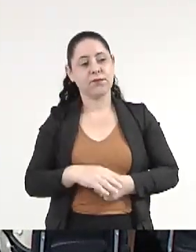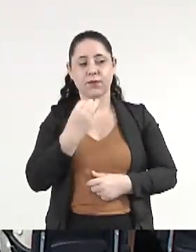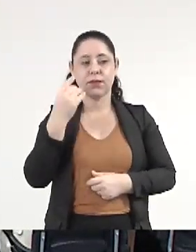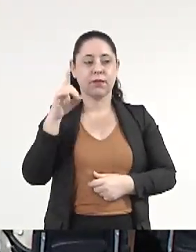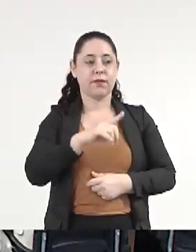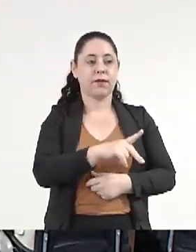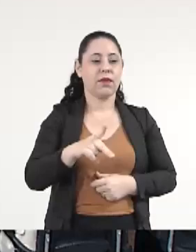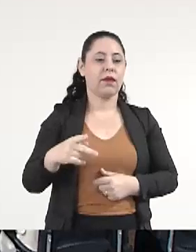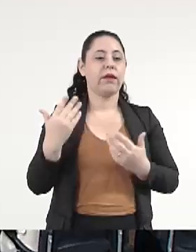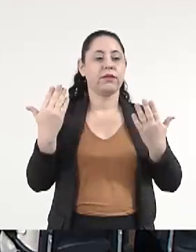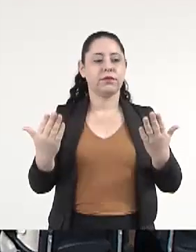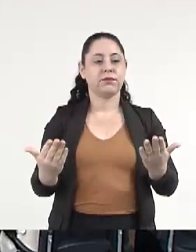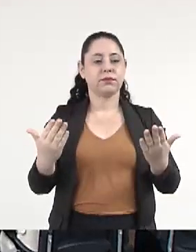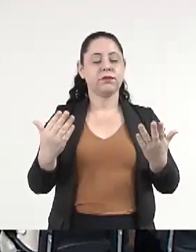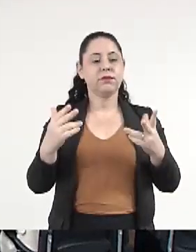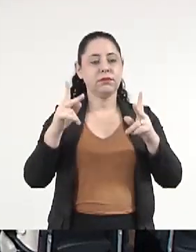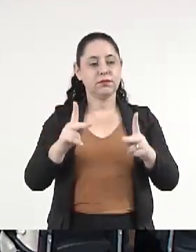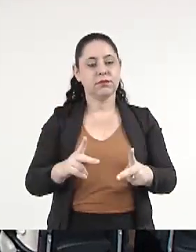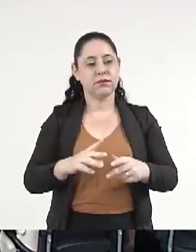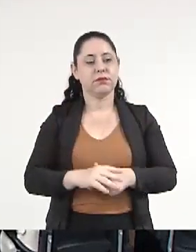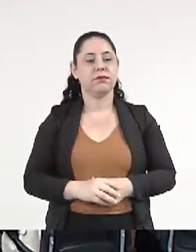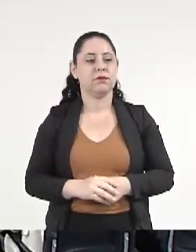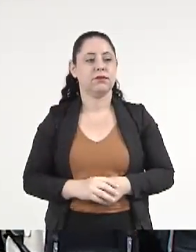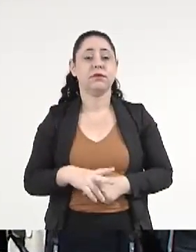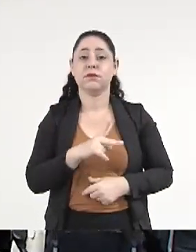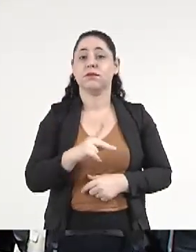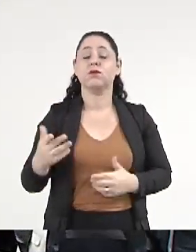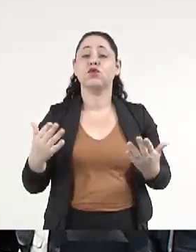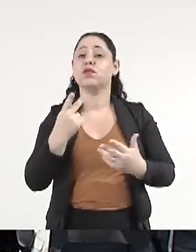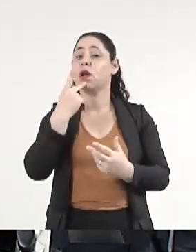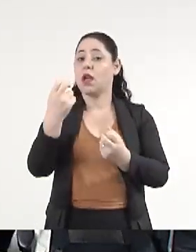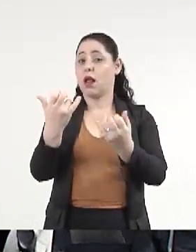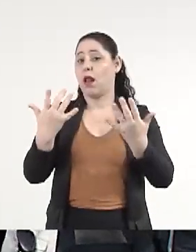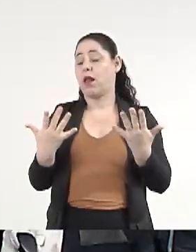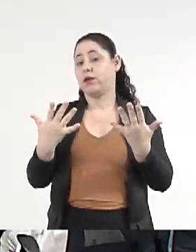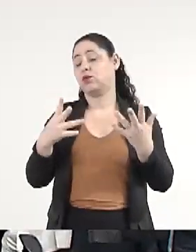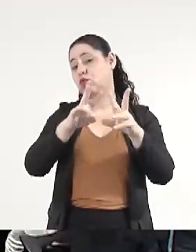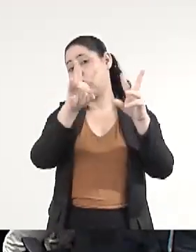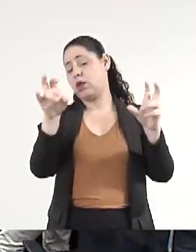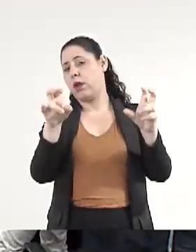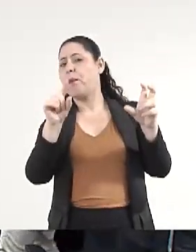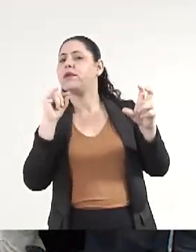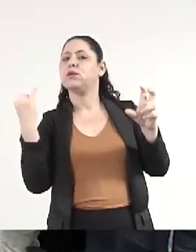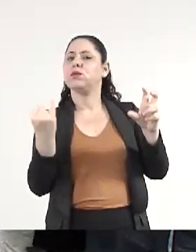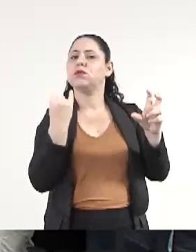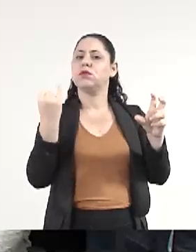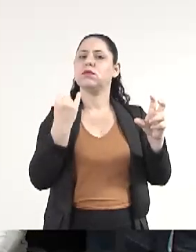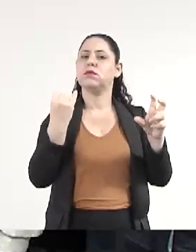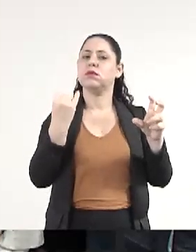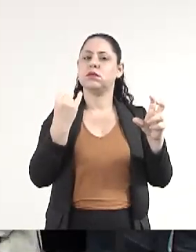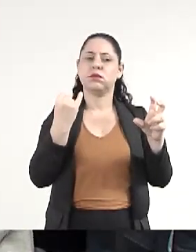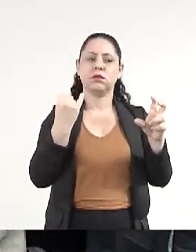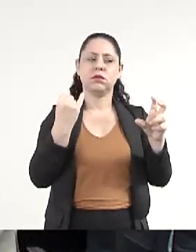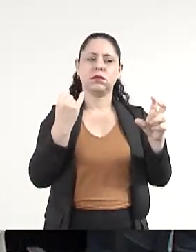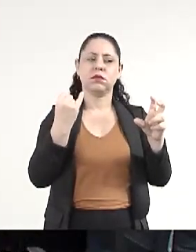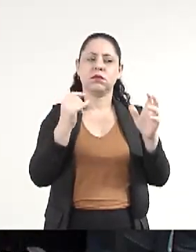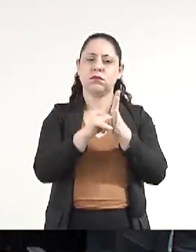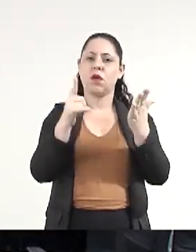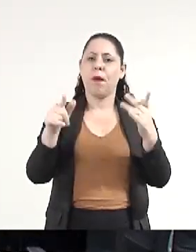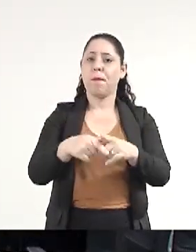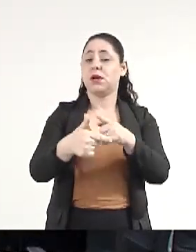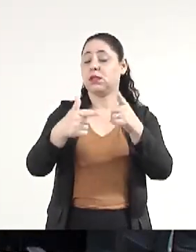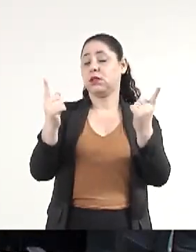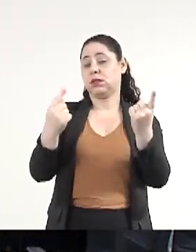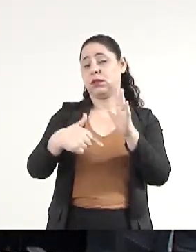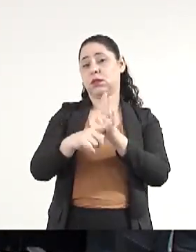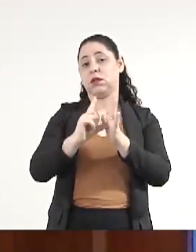dia, presidente. Bom dia, público que nos assiste. Presidente, eu vim aqui hoje falar sobre um assunto importante para o estado do Pantanal, mas